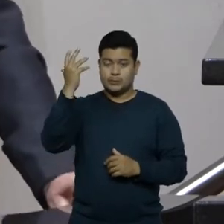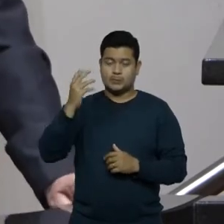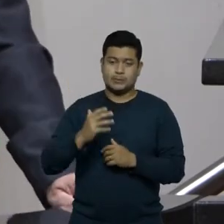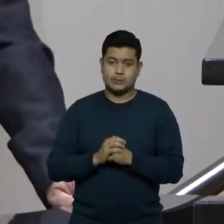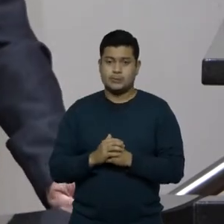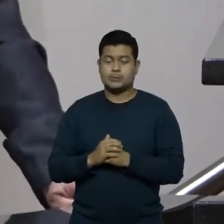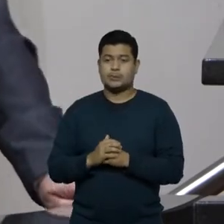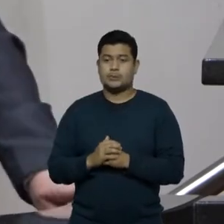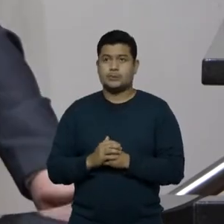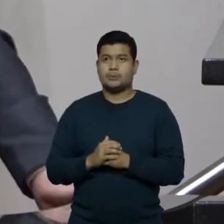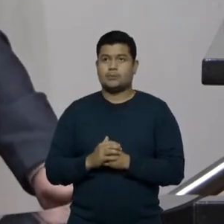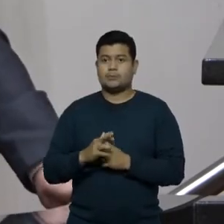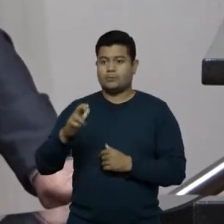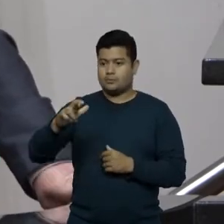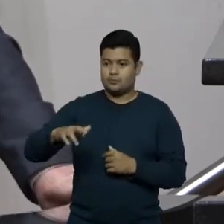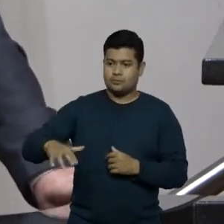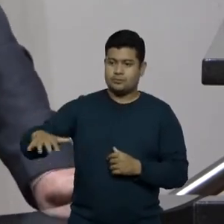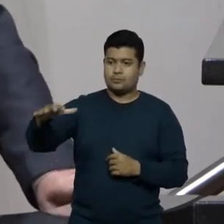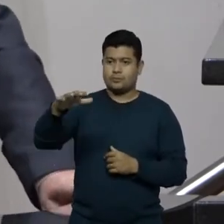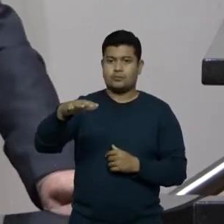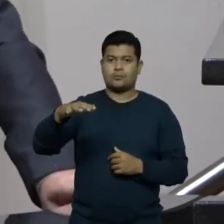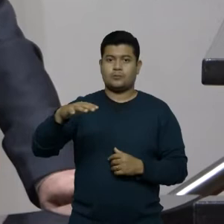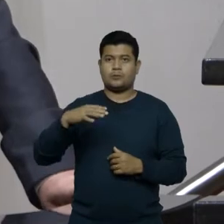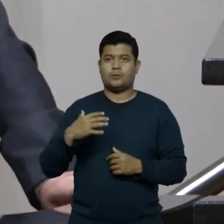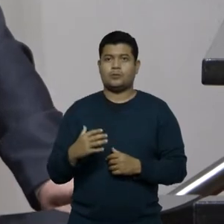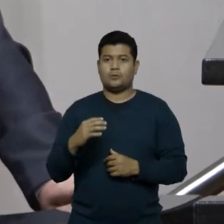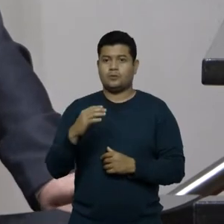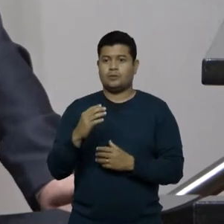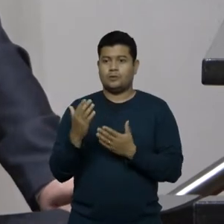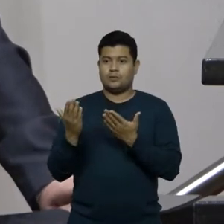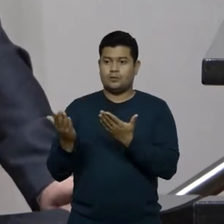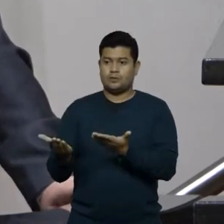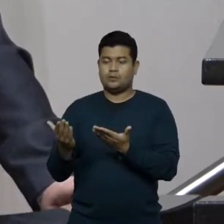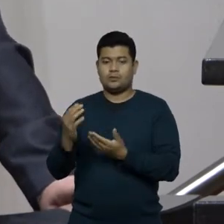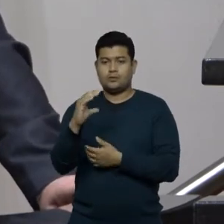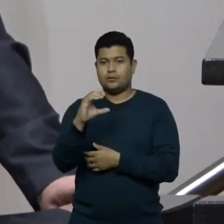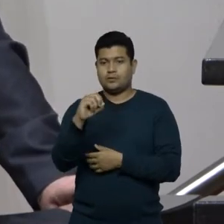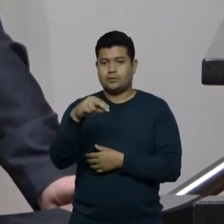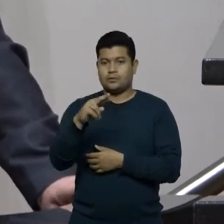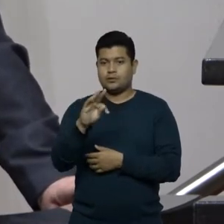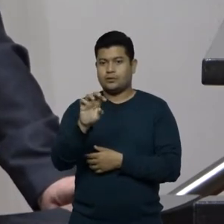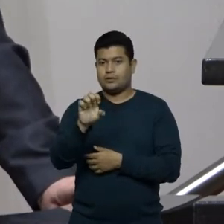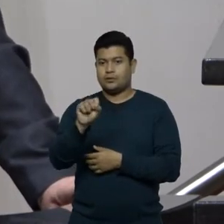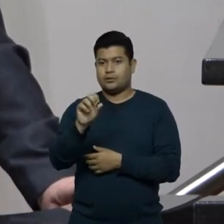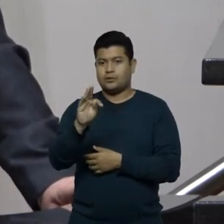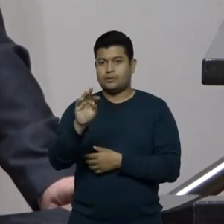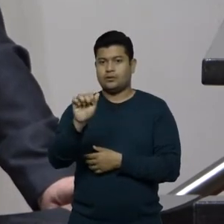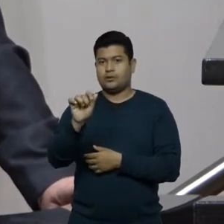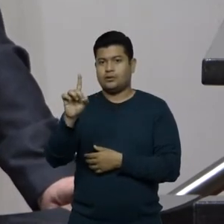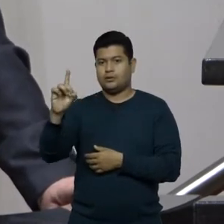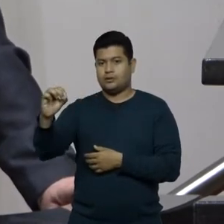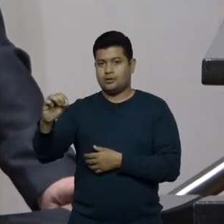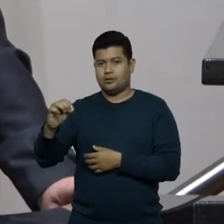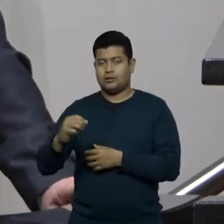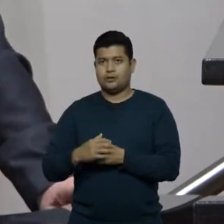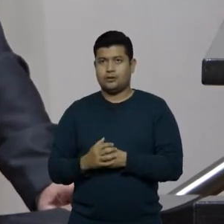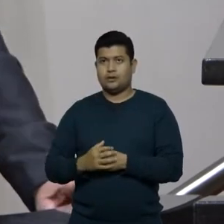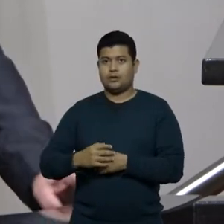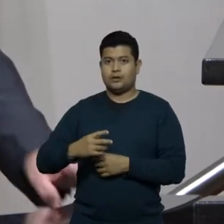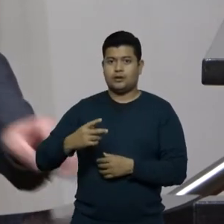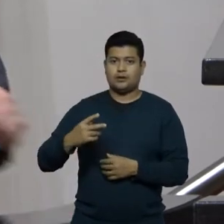na região do contestan O que foi a